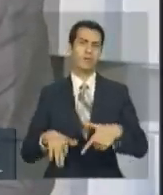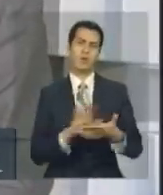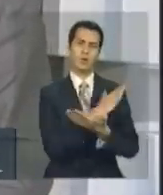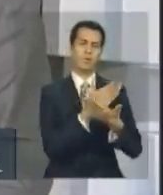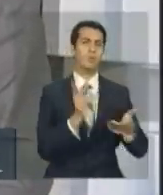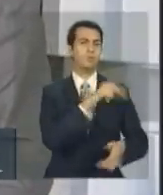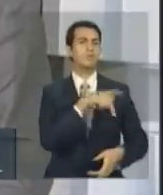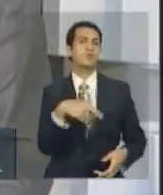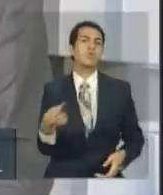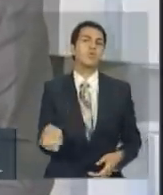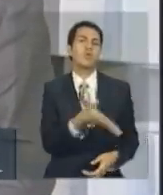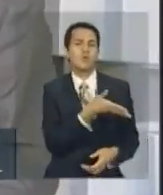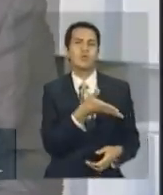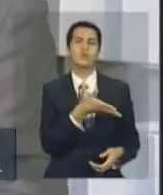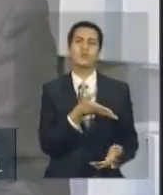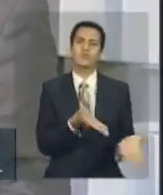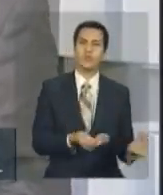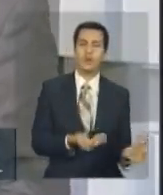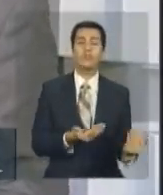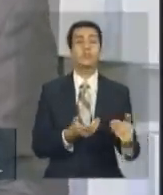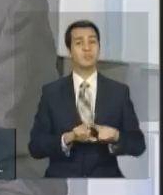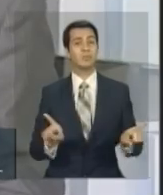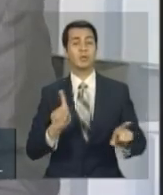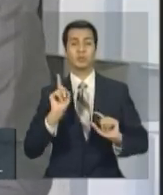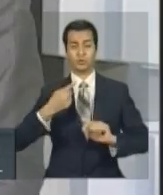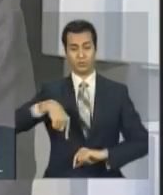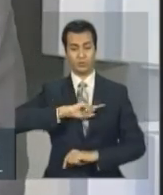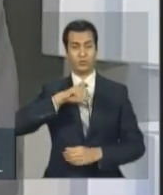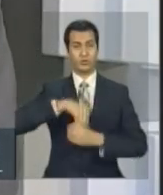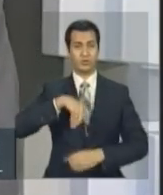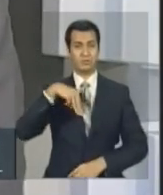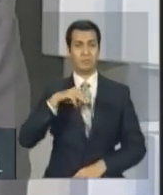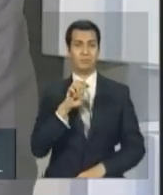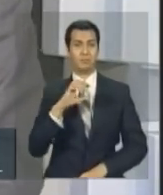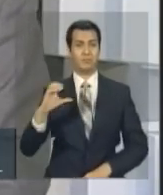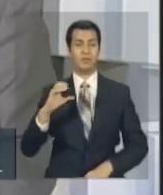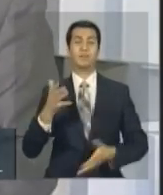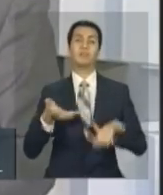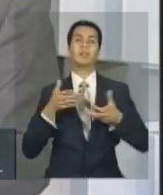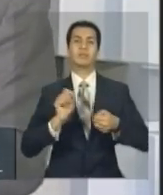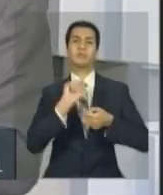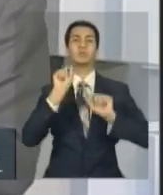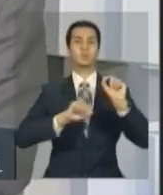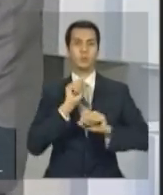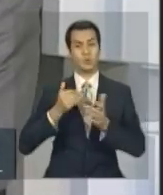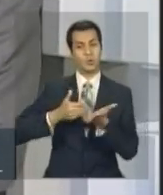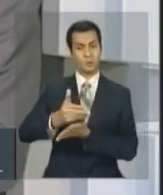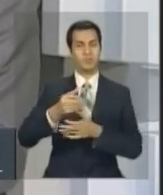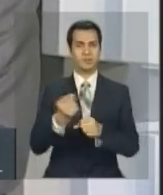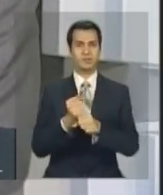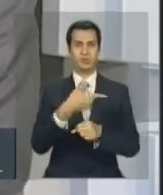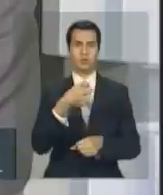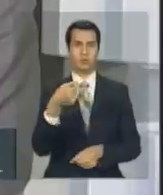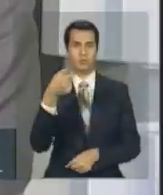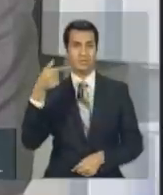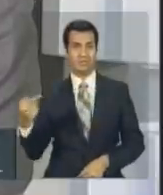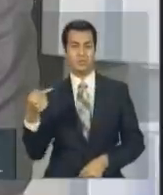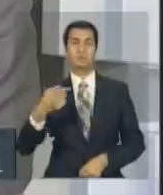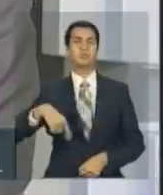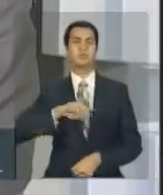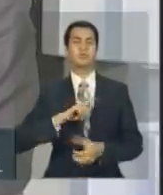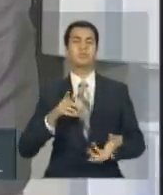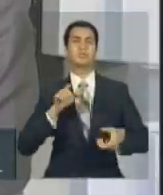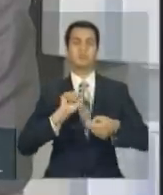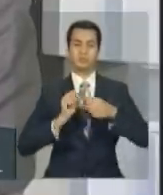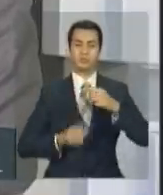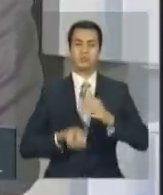se pautou em fazer, sobretudo a partir de 2007, foi criar programas diretamente vinculados à